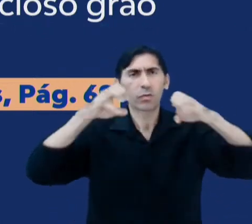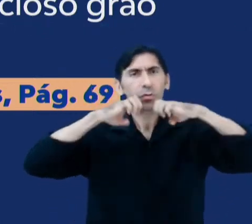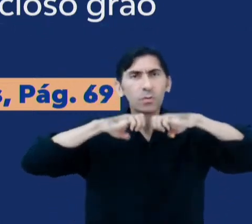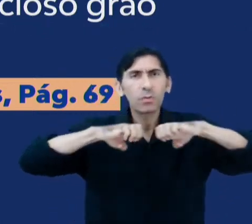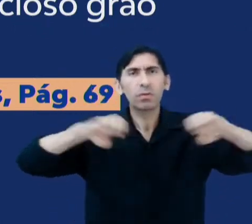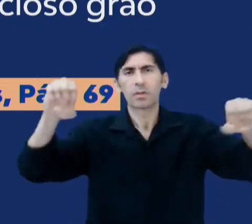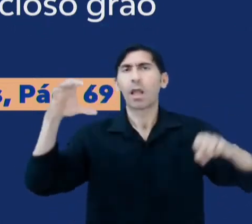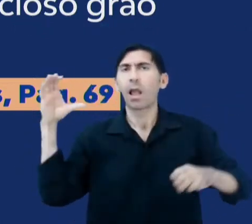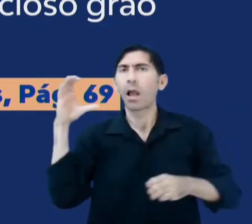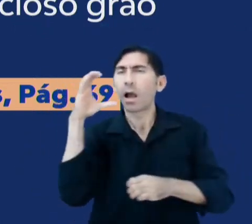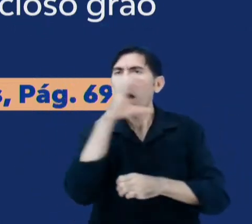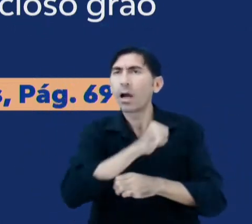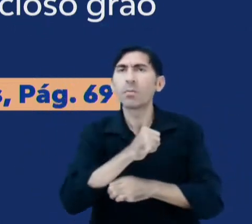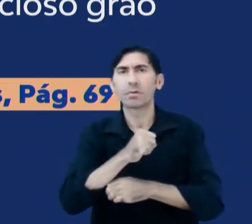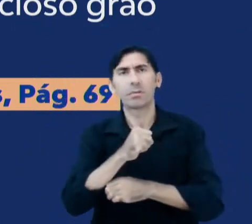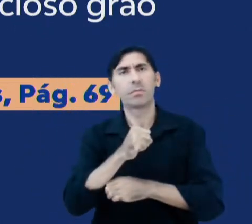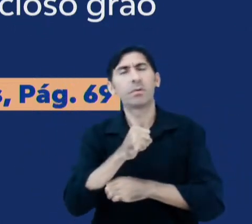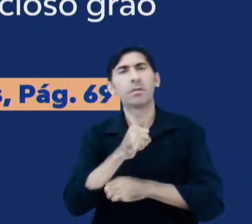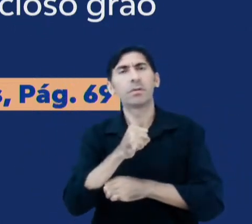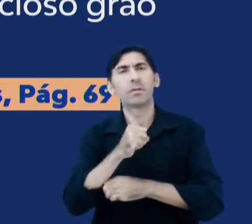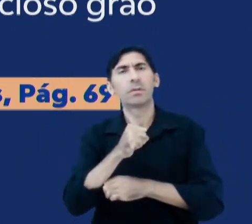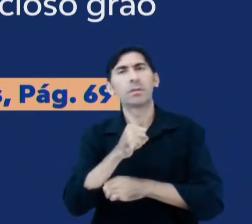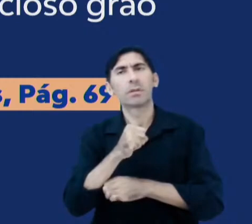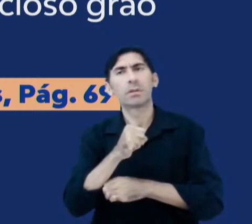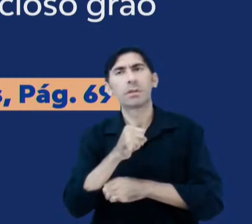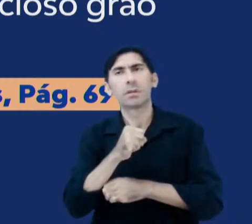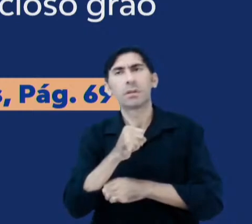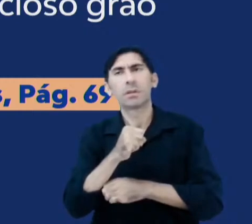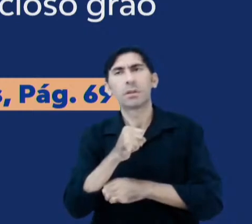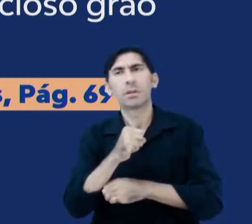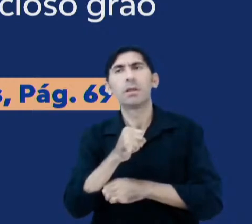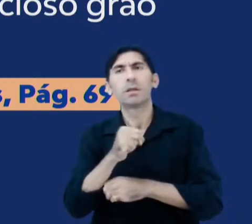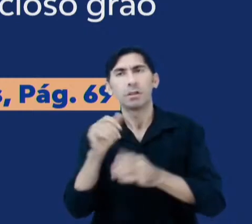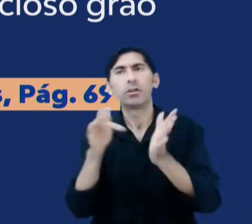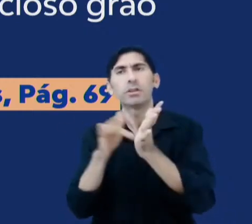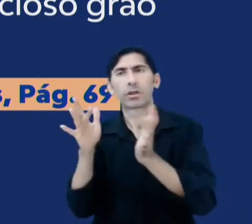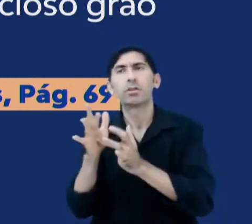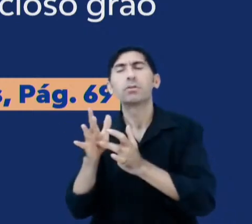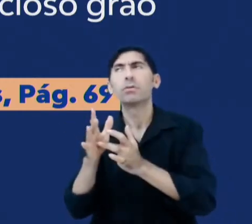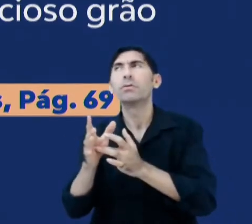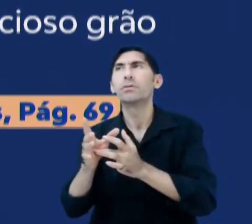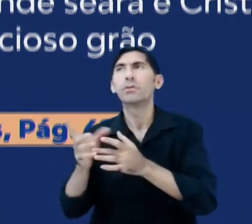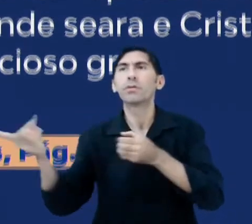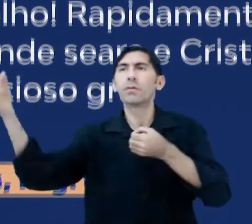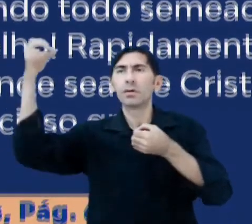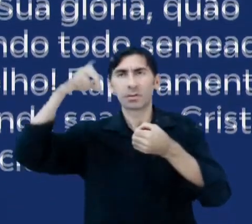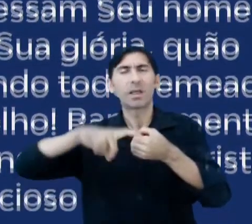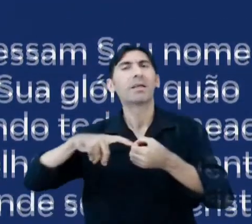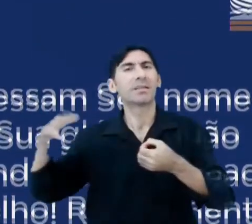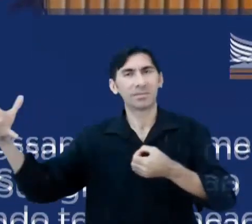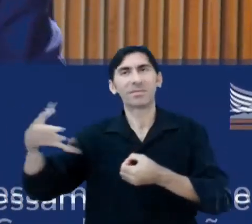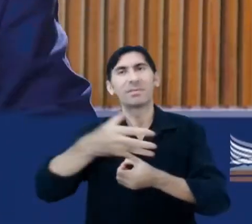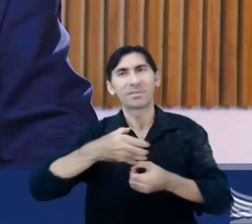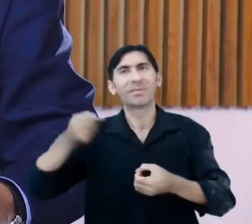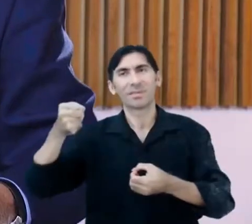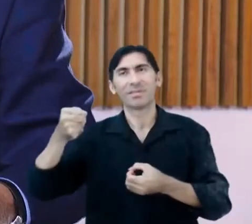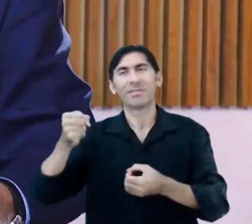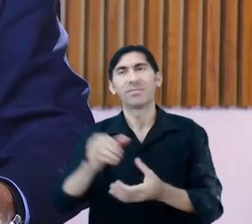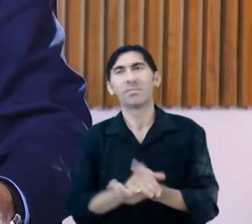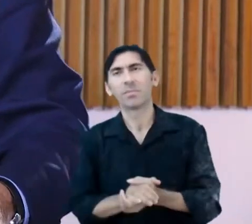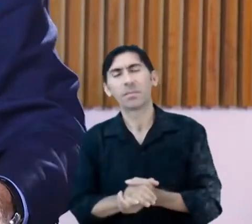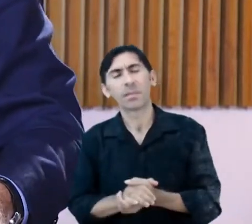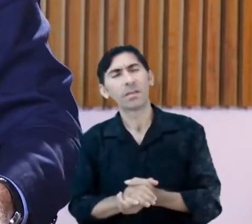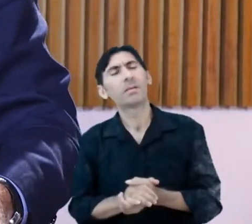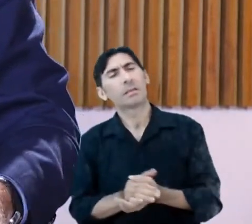Rapidamente amadureceria a última grande seara e Cristo viria para recolher o precioso grão. Irmãos, eu quero perguntar para você que está